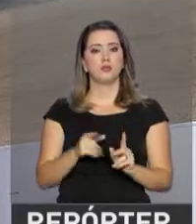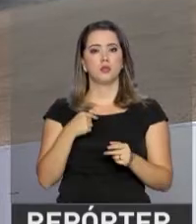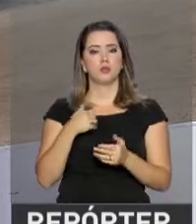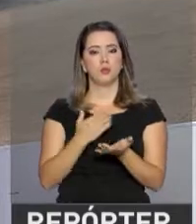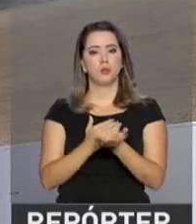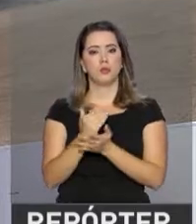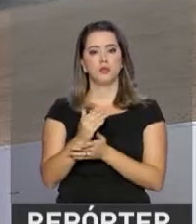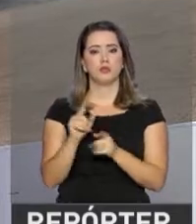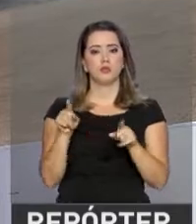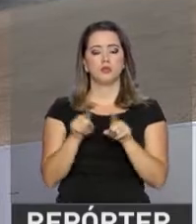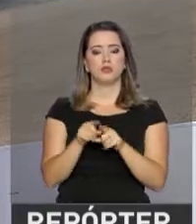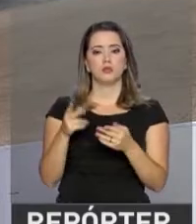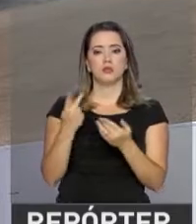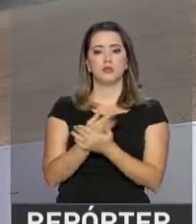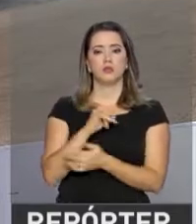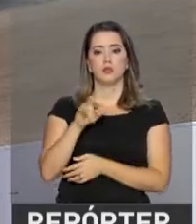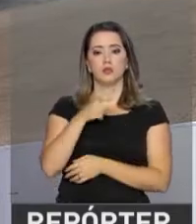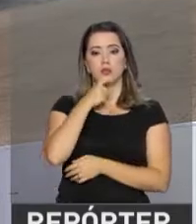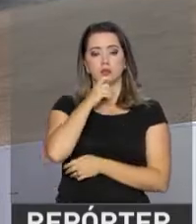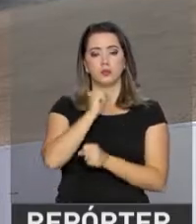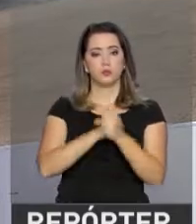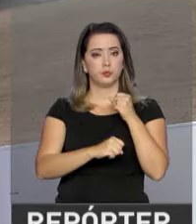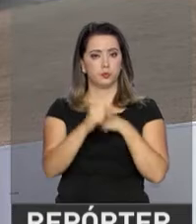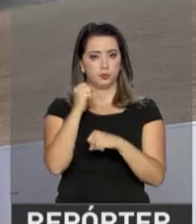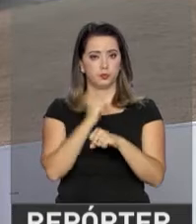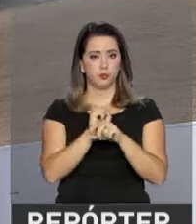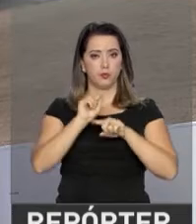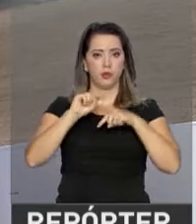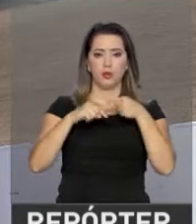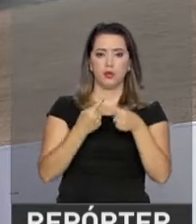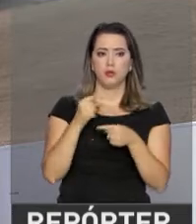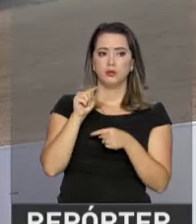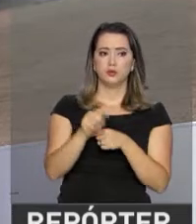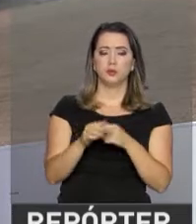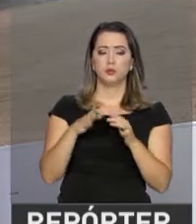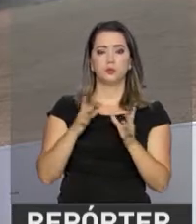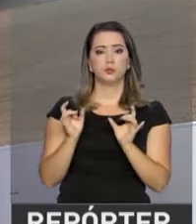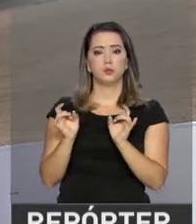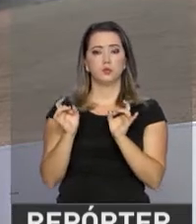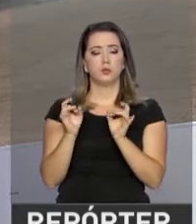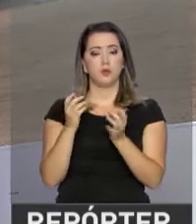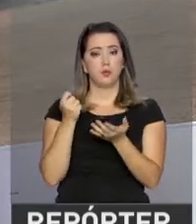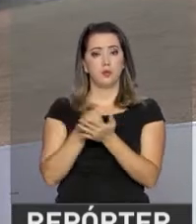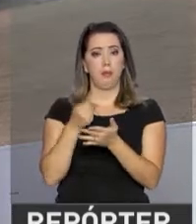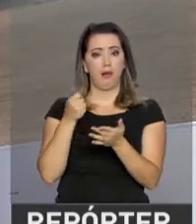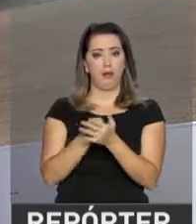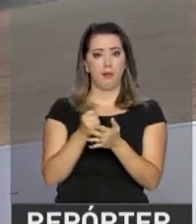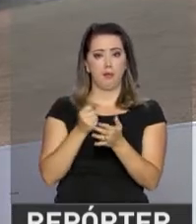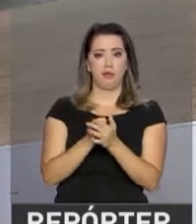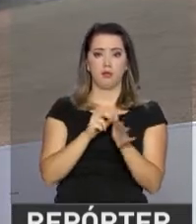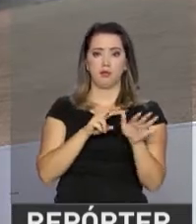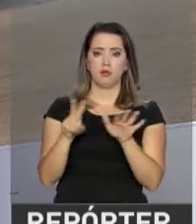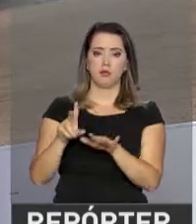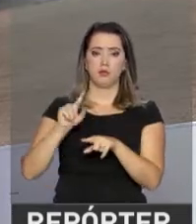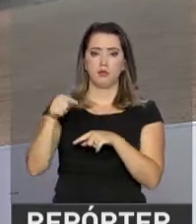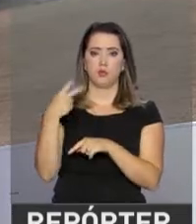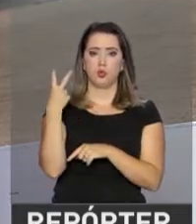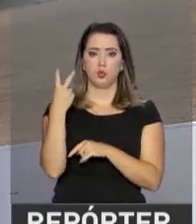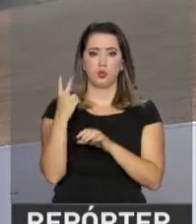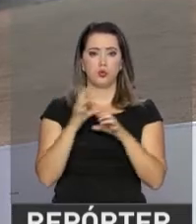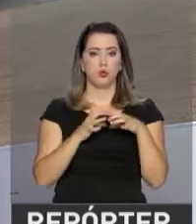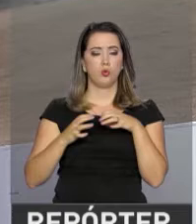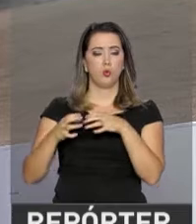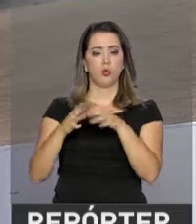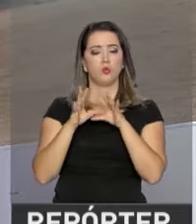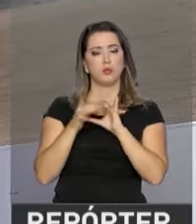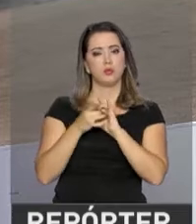começaram a ser feitos em julho do ano passado depois desse lote que vai ser como começar a ser pago nesta semana outros dois lotes ainda vão